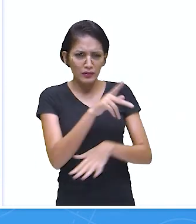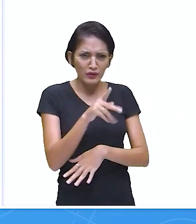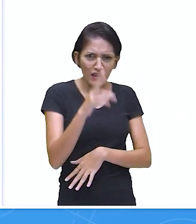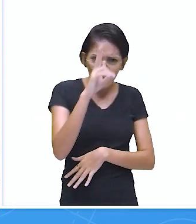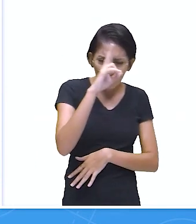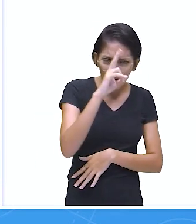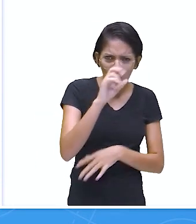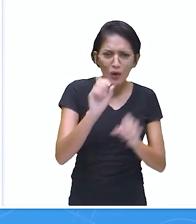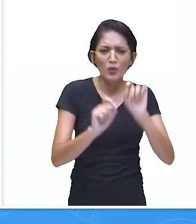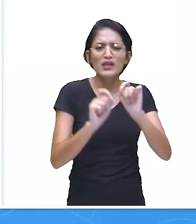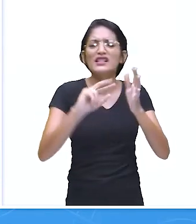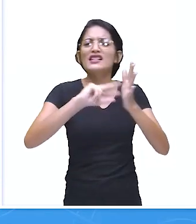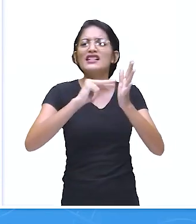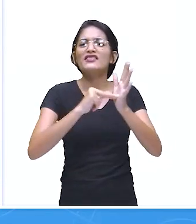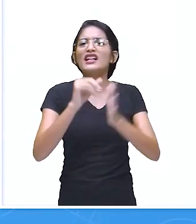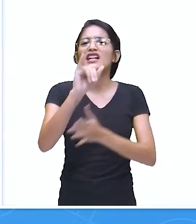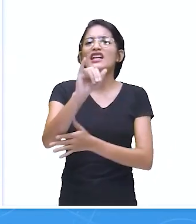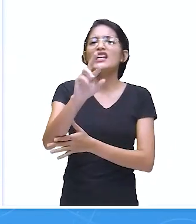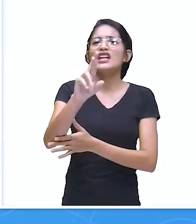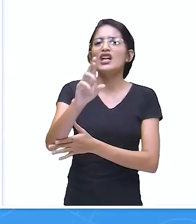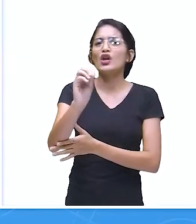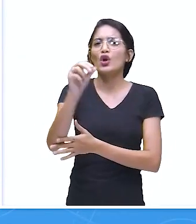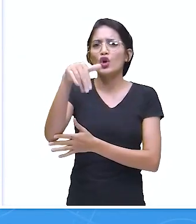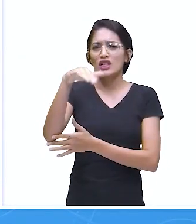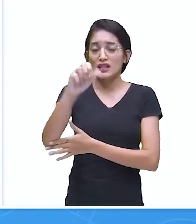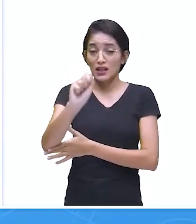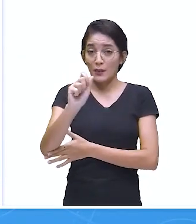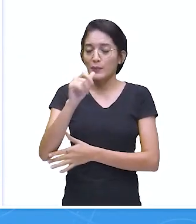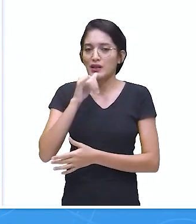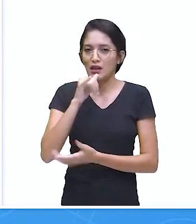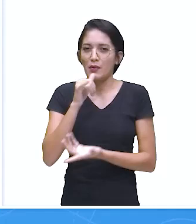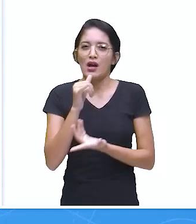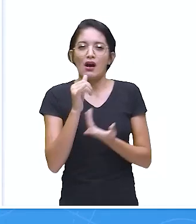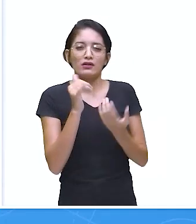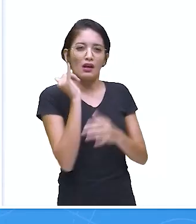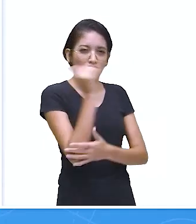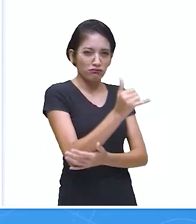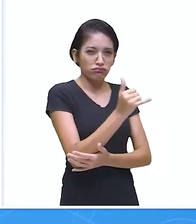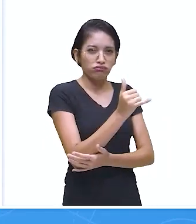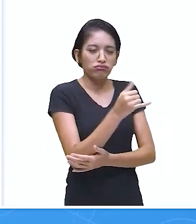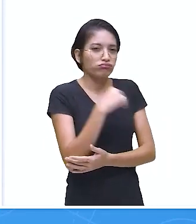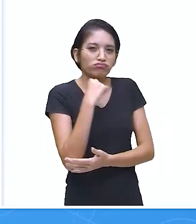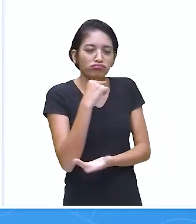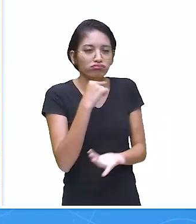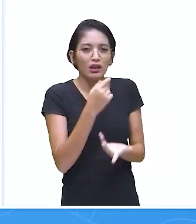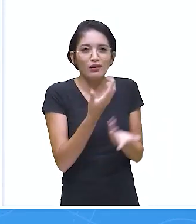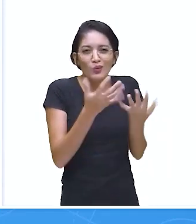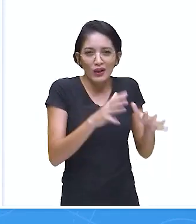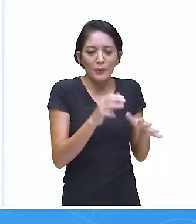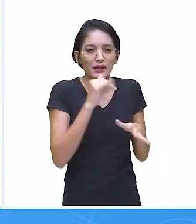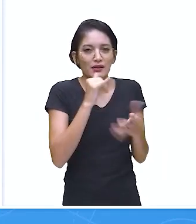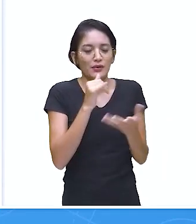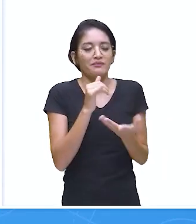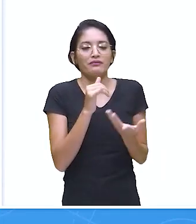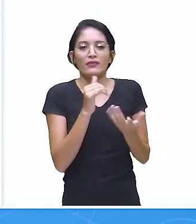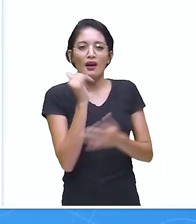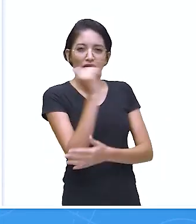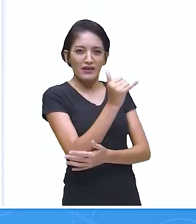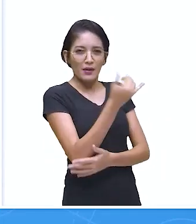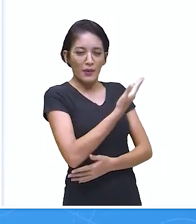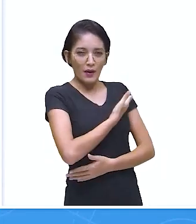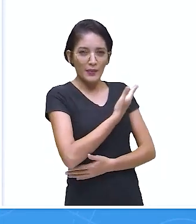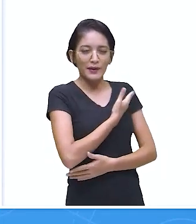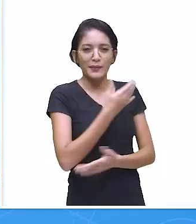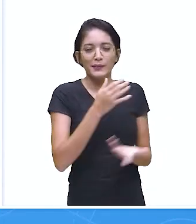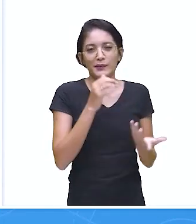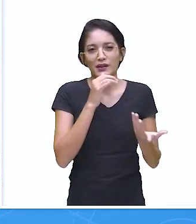lembrado o que é ironia. O que é ironia? Ironia é aquilo que você diz sem querer dizer. Quando você fala assim para um coleguinha seu,